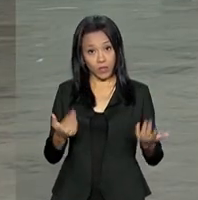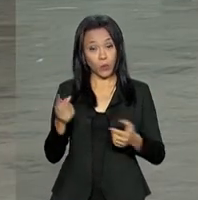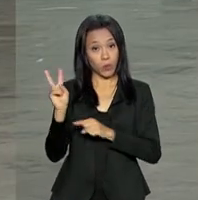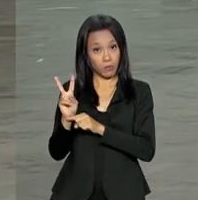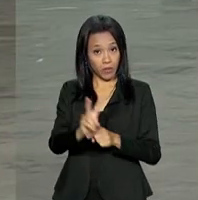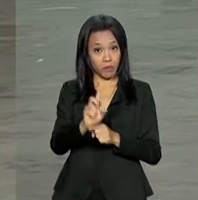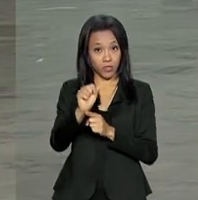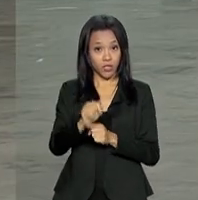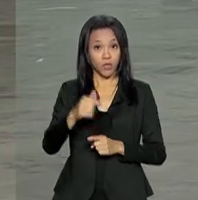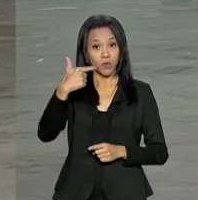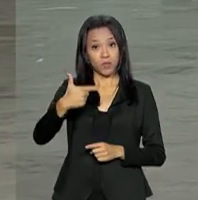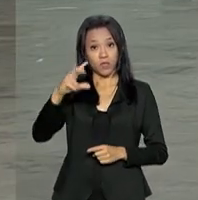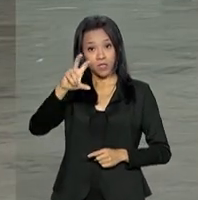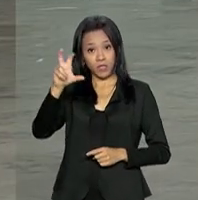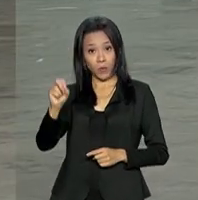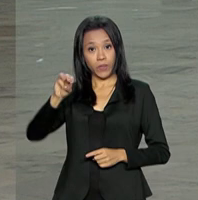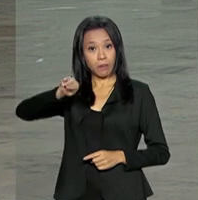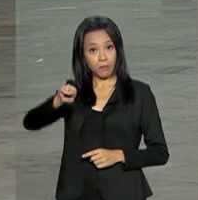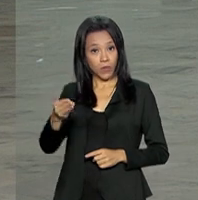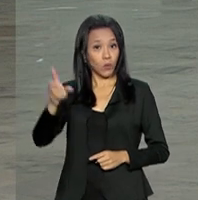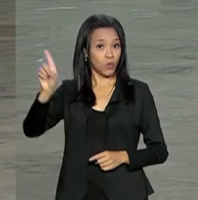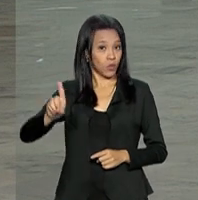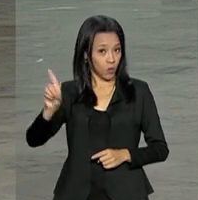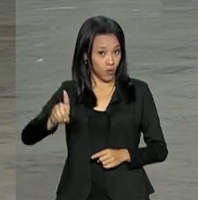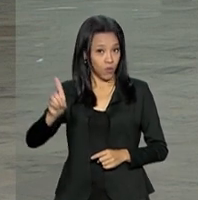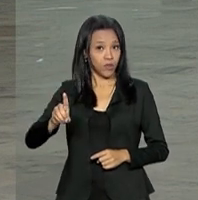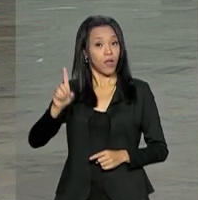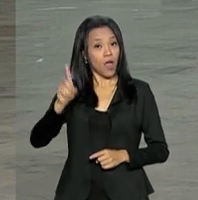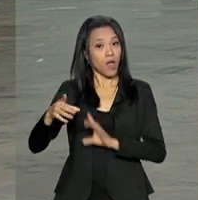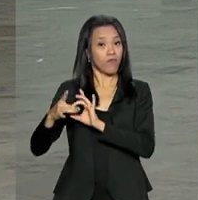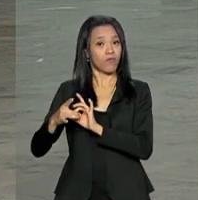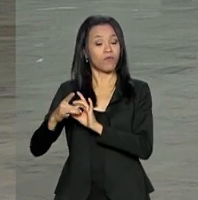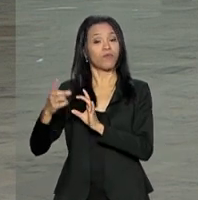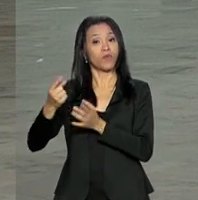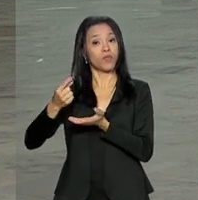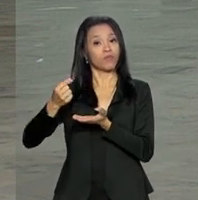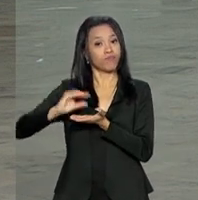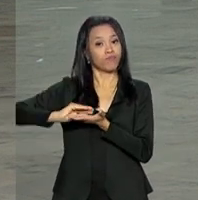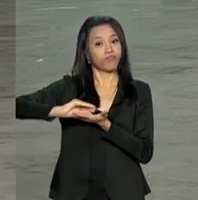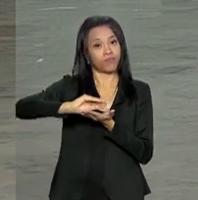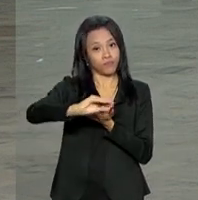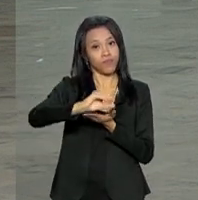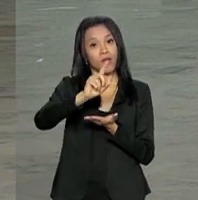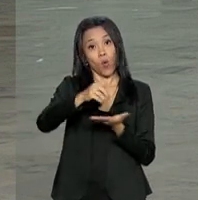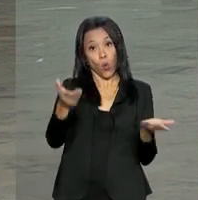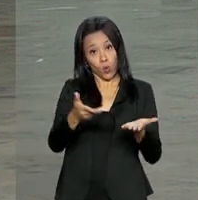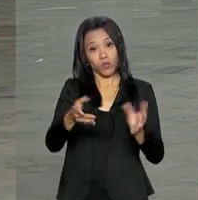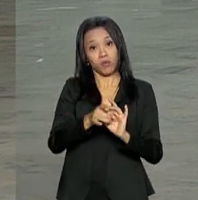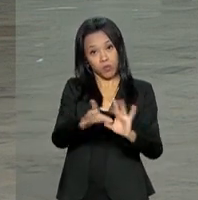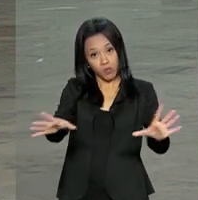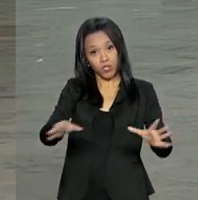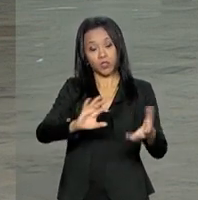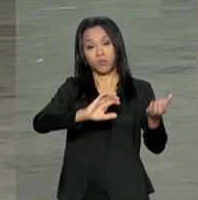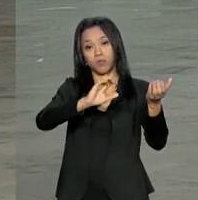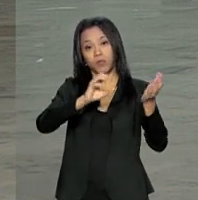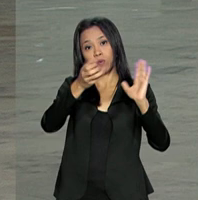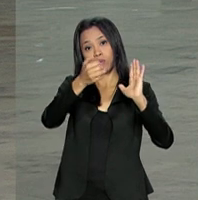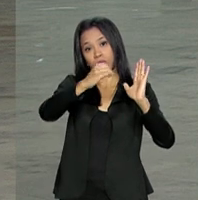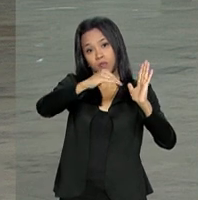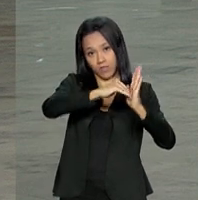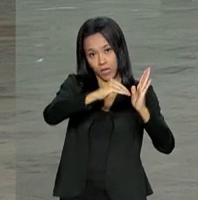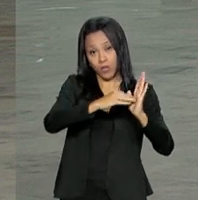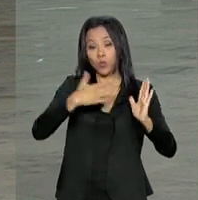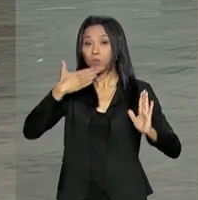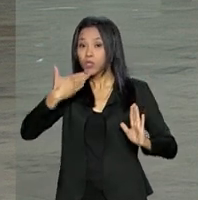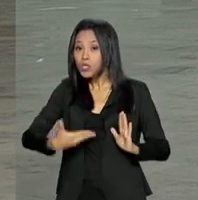250 milhões de dólares foi autorizado pelo senado federal nesta terça feira o pedido de empréstimo junto ao